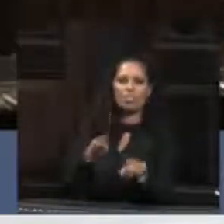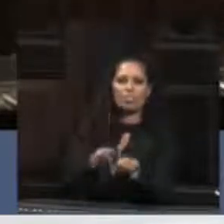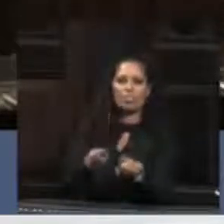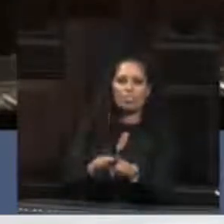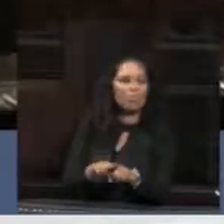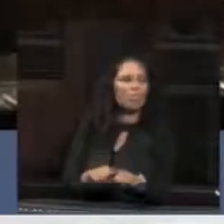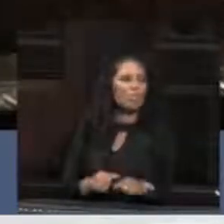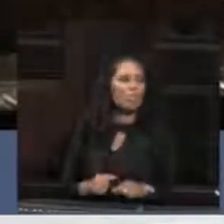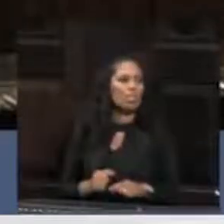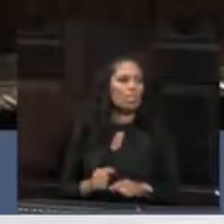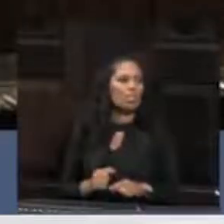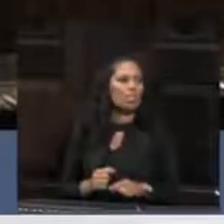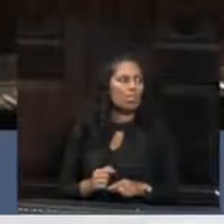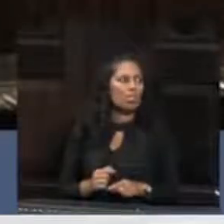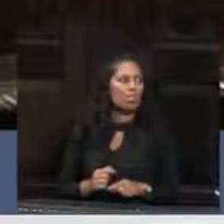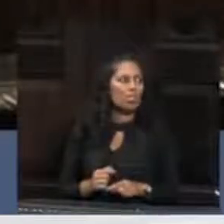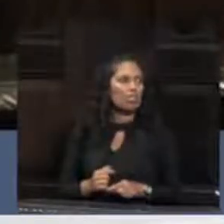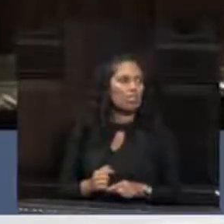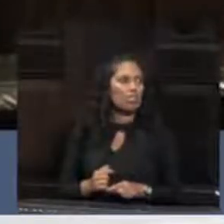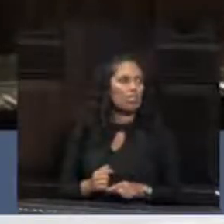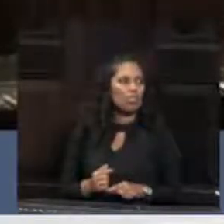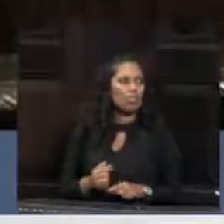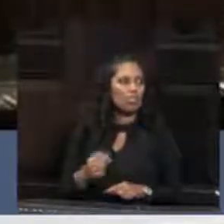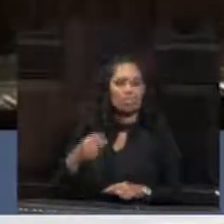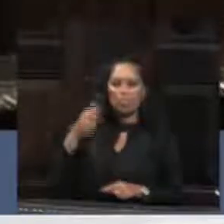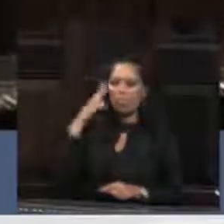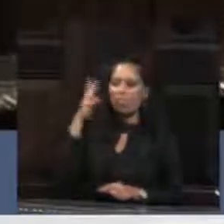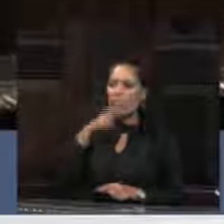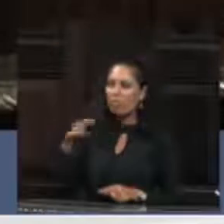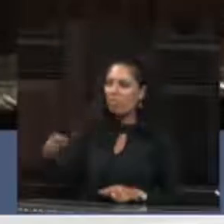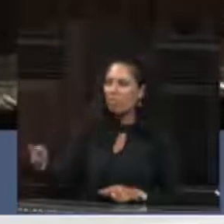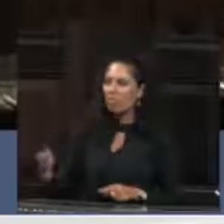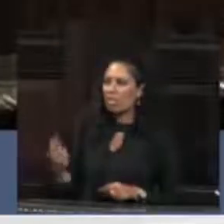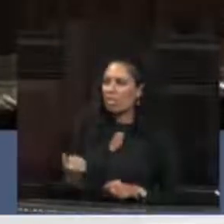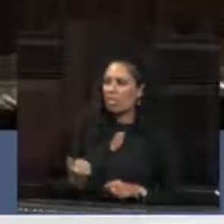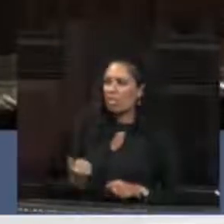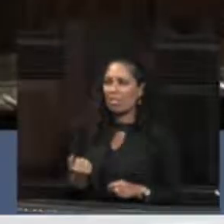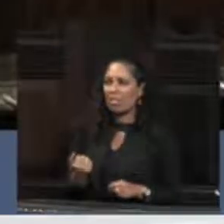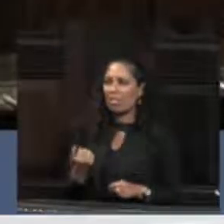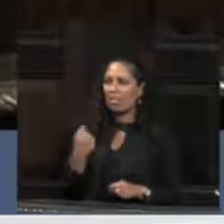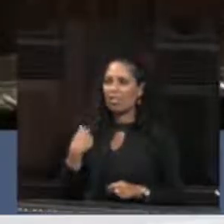A gente vai e a gente vê.